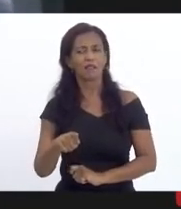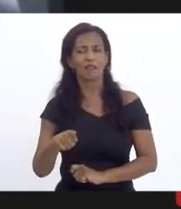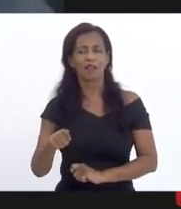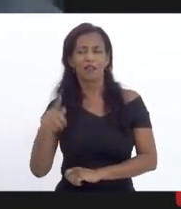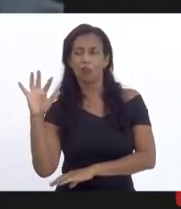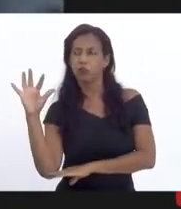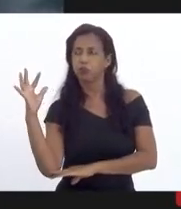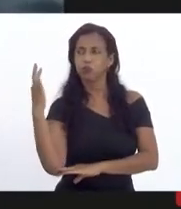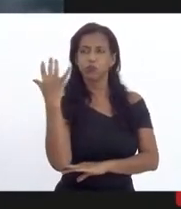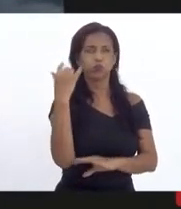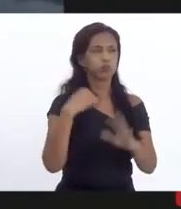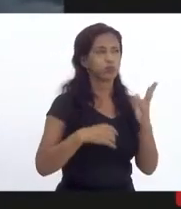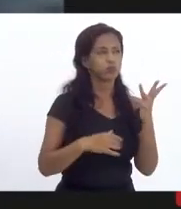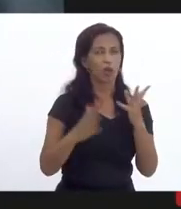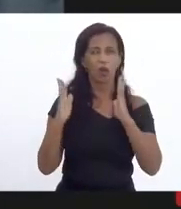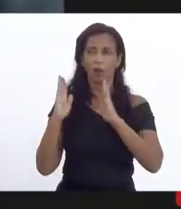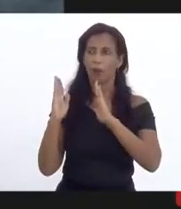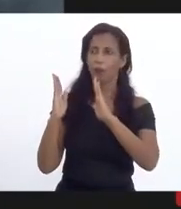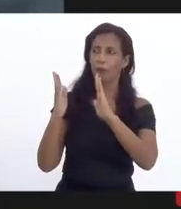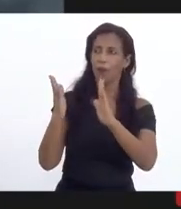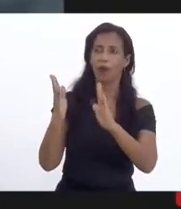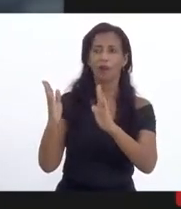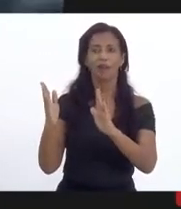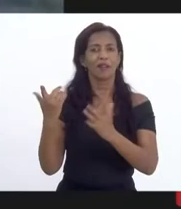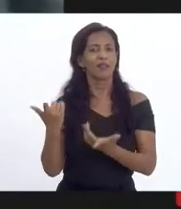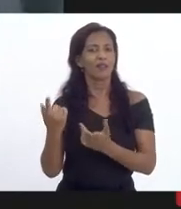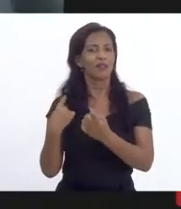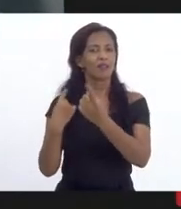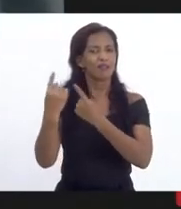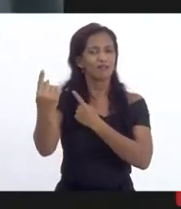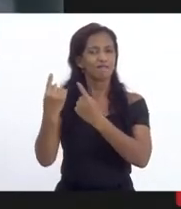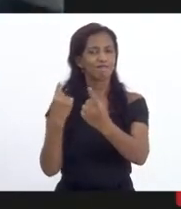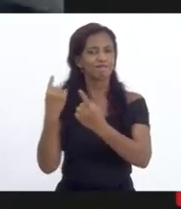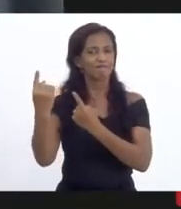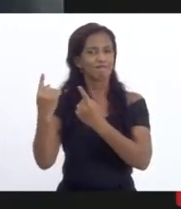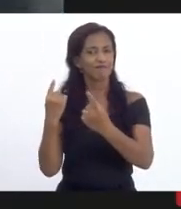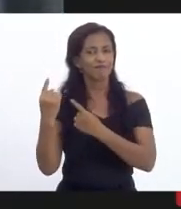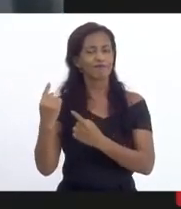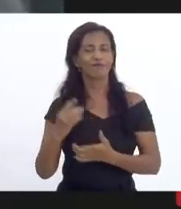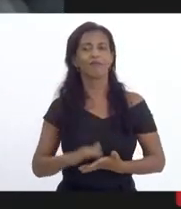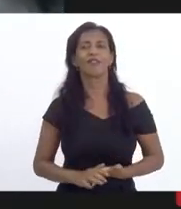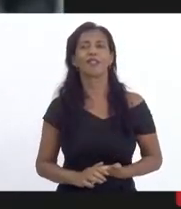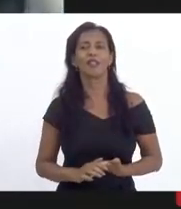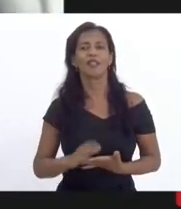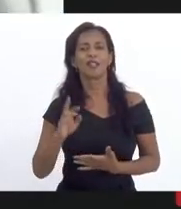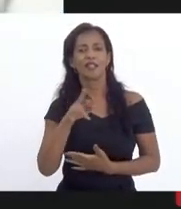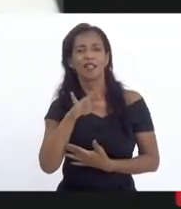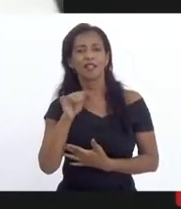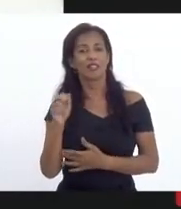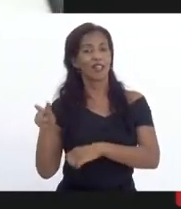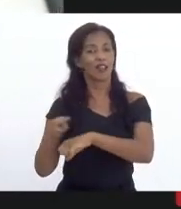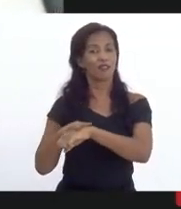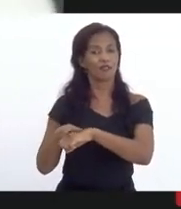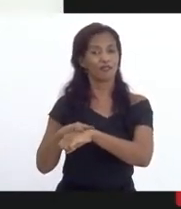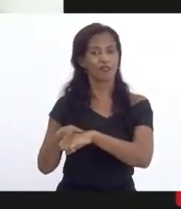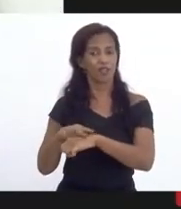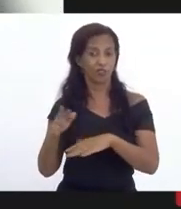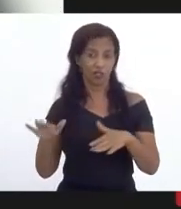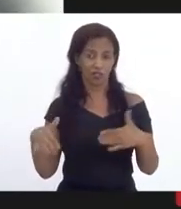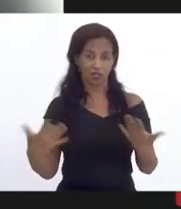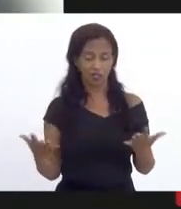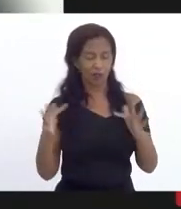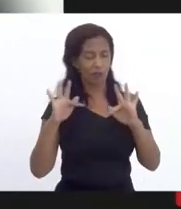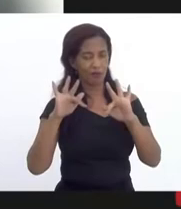Verde frequente a Costa do Sol e vice-versa, que a Costa do Sol frequente a Serra Verde. Então, deputado,